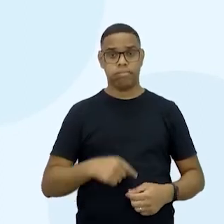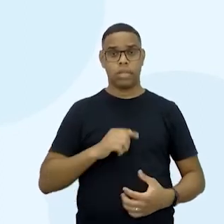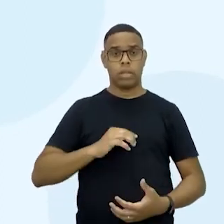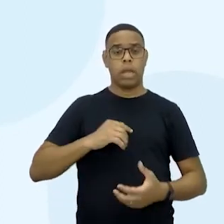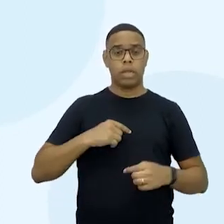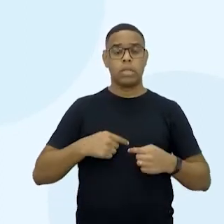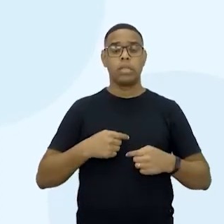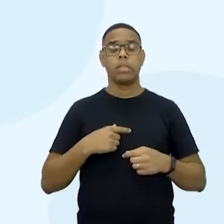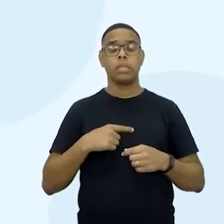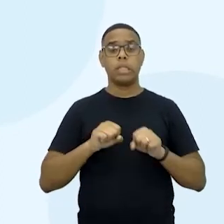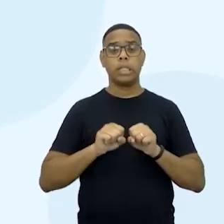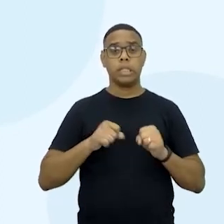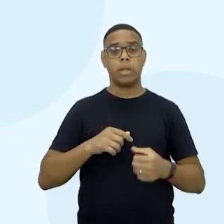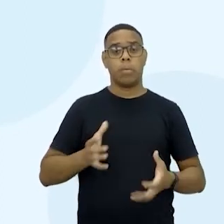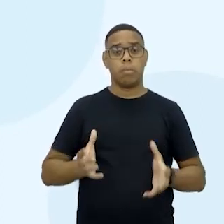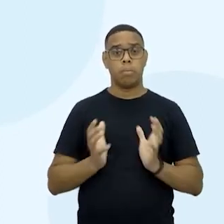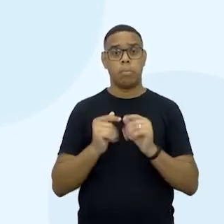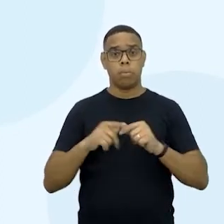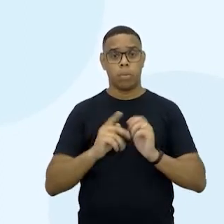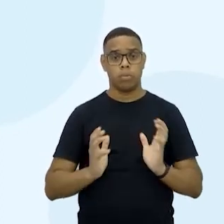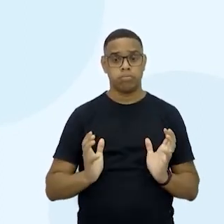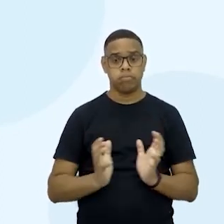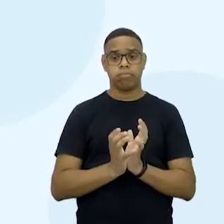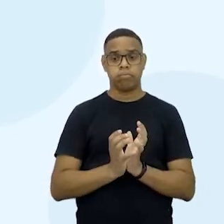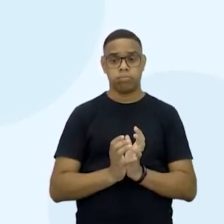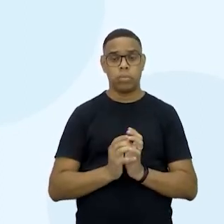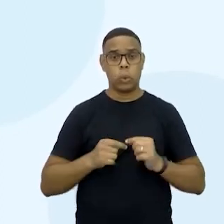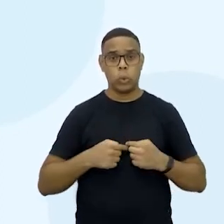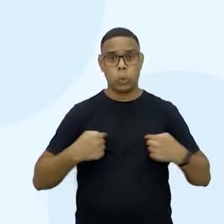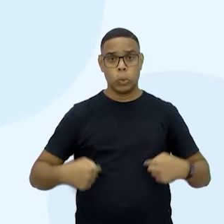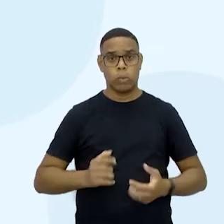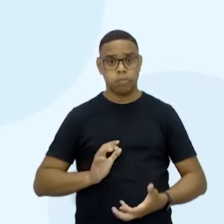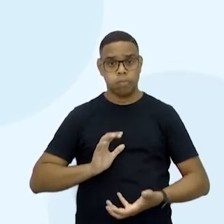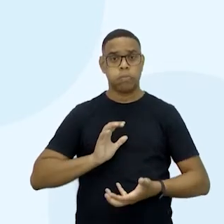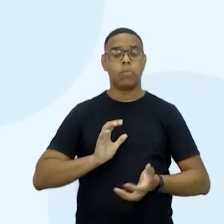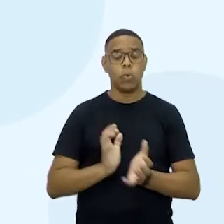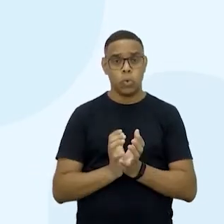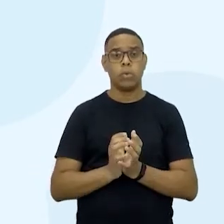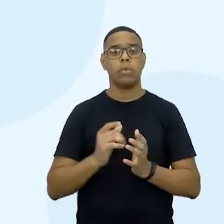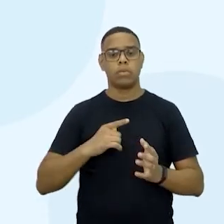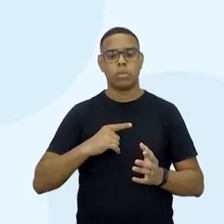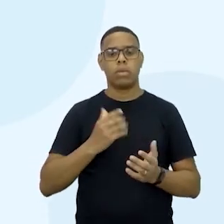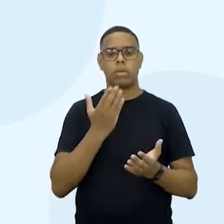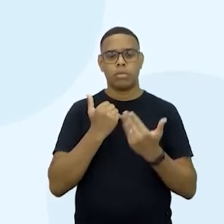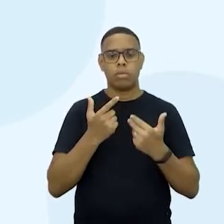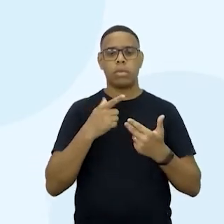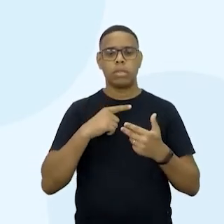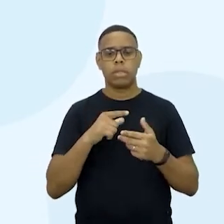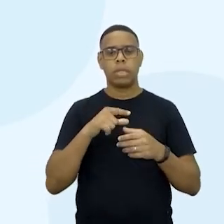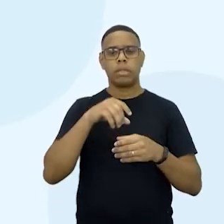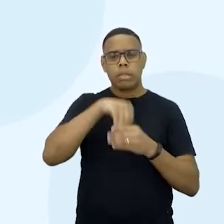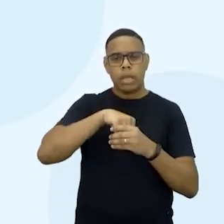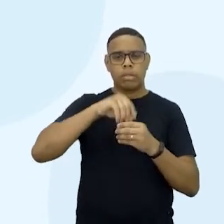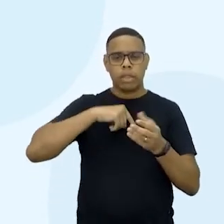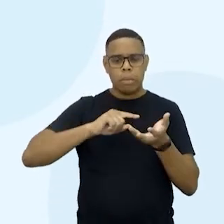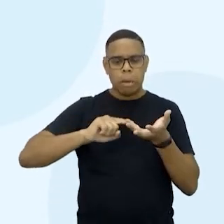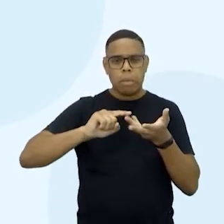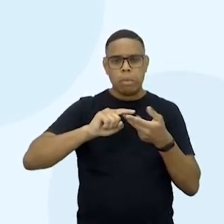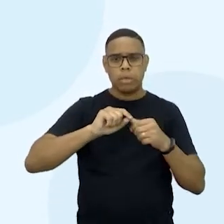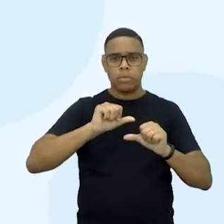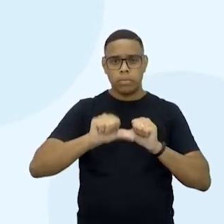de microrganismos que fazem parte do nosso sistema digestório E aí conforme eu tenho essas modificações